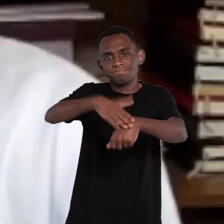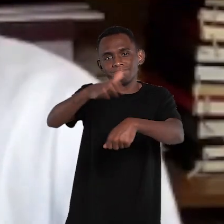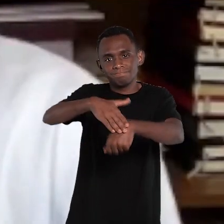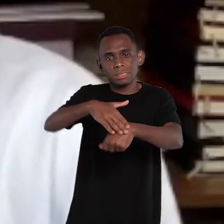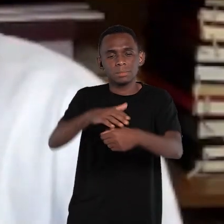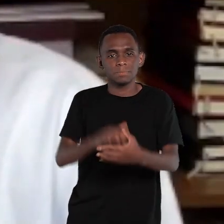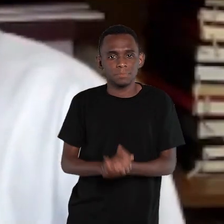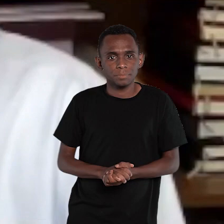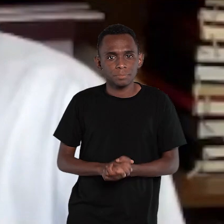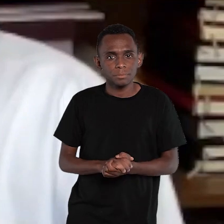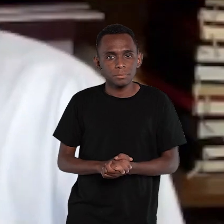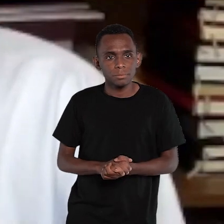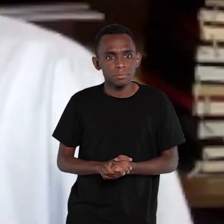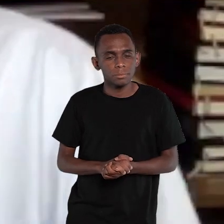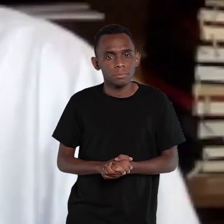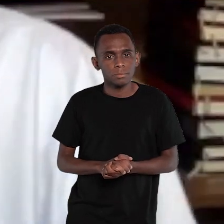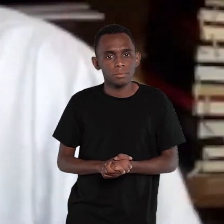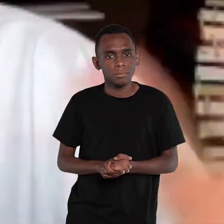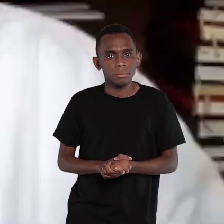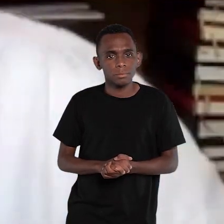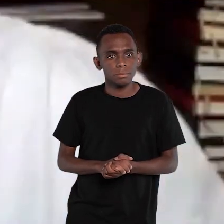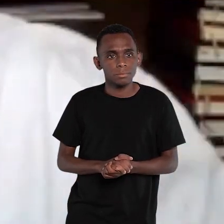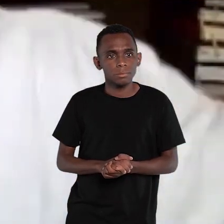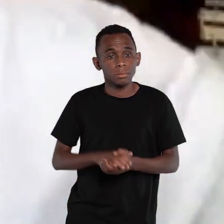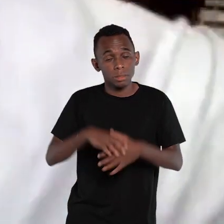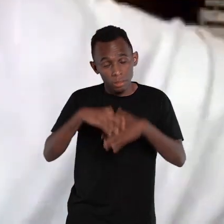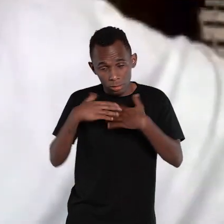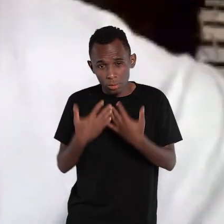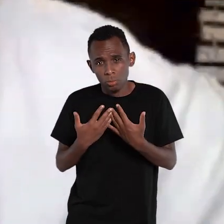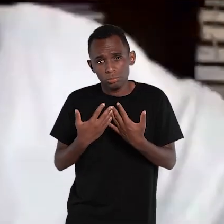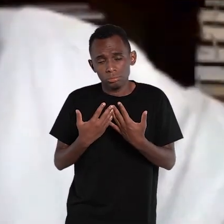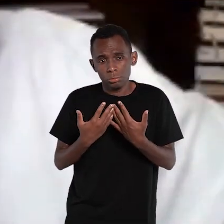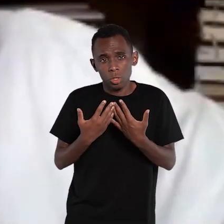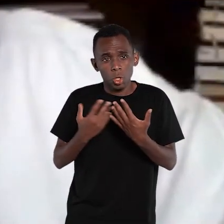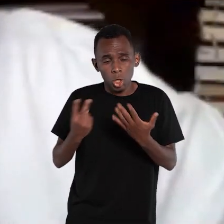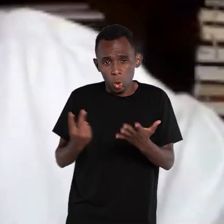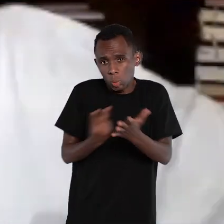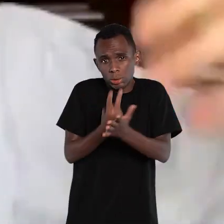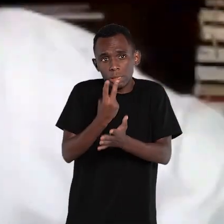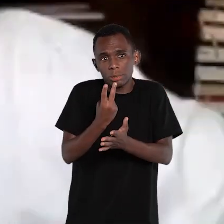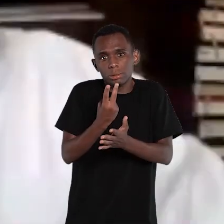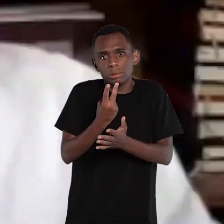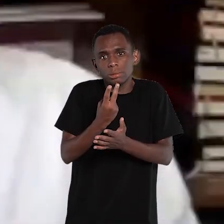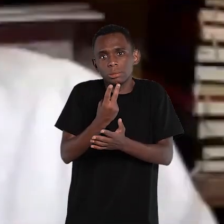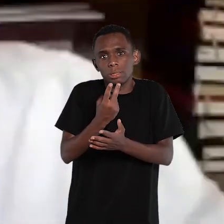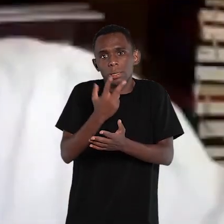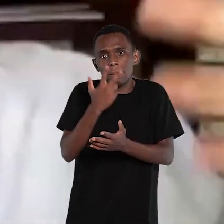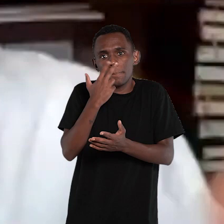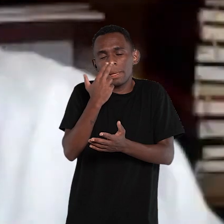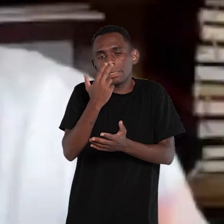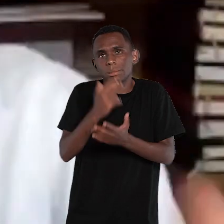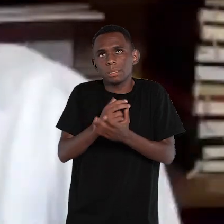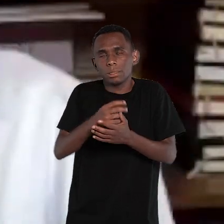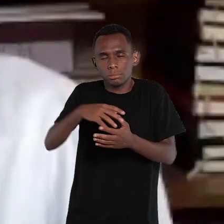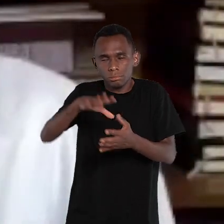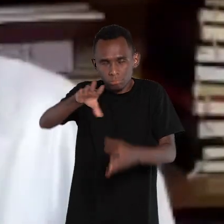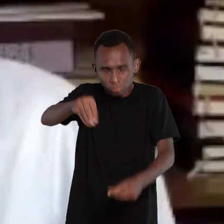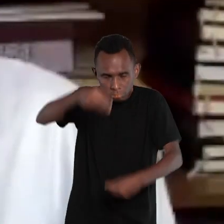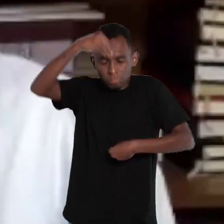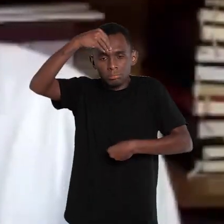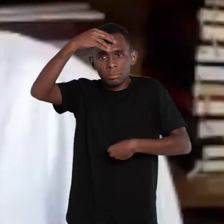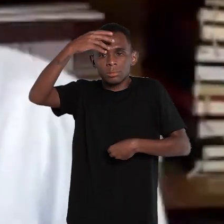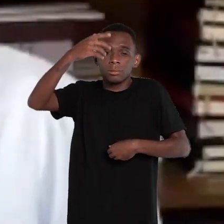mesmo. Sabe? Descontadas as instâncias superiores, que o escritor às vezes fala que recebe o santo, não sei o